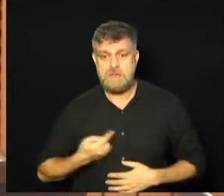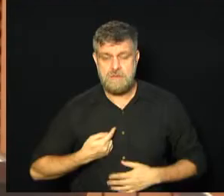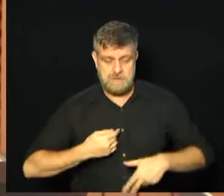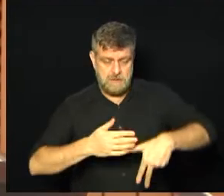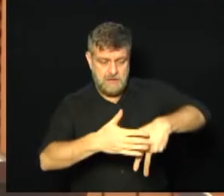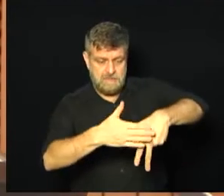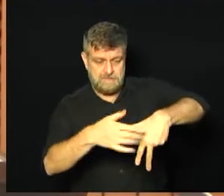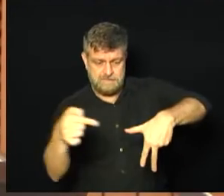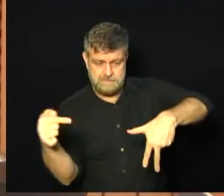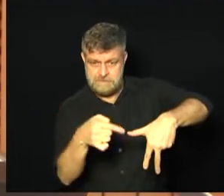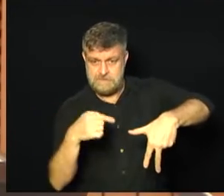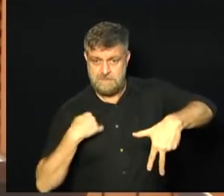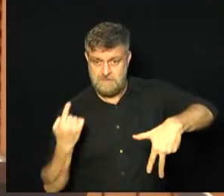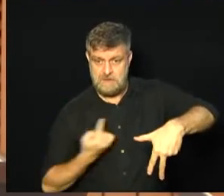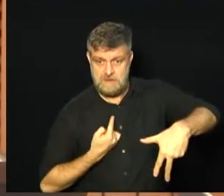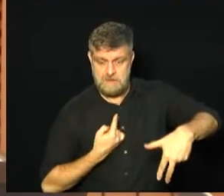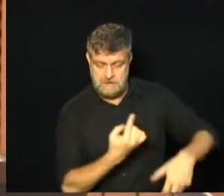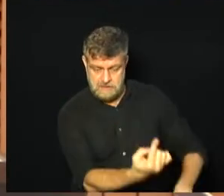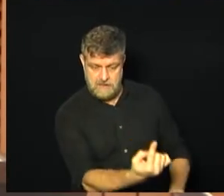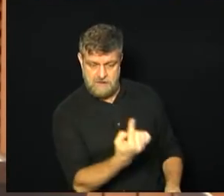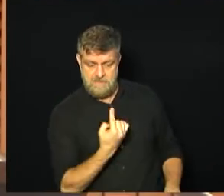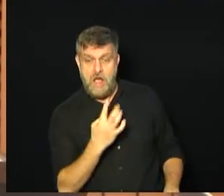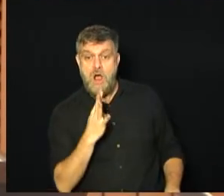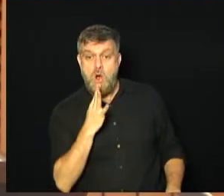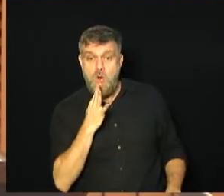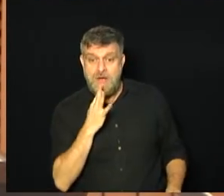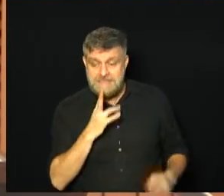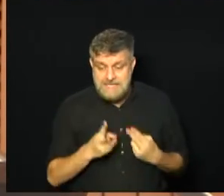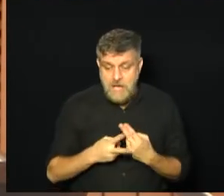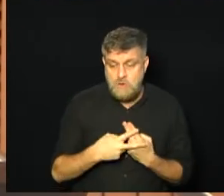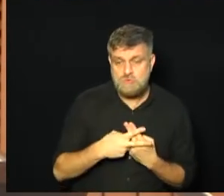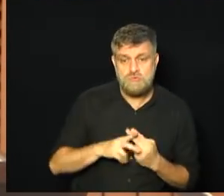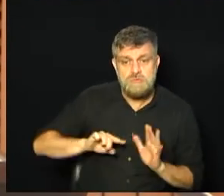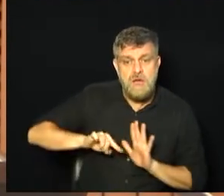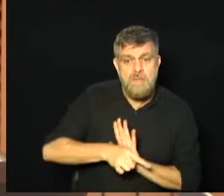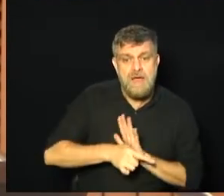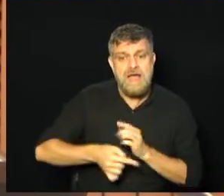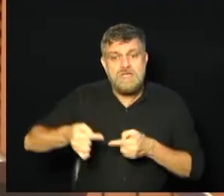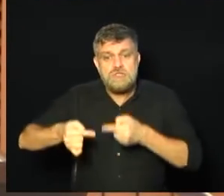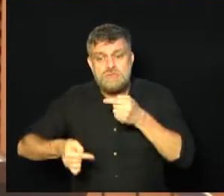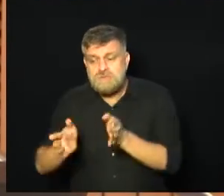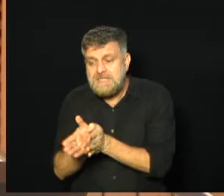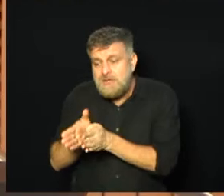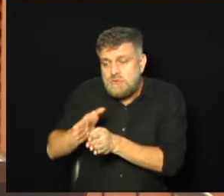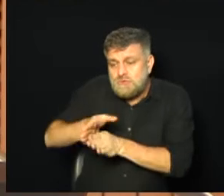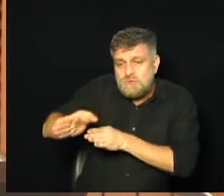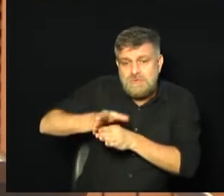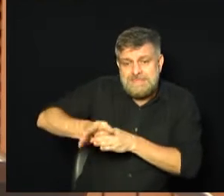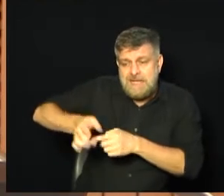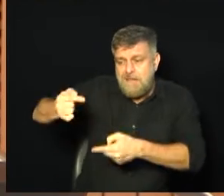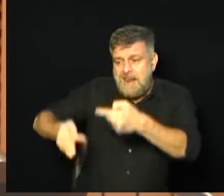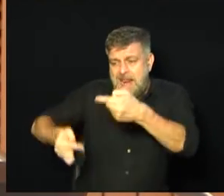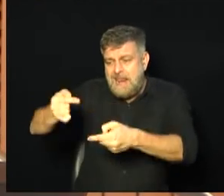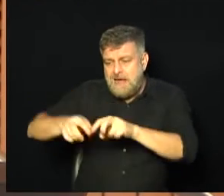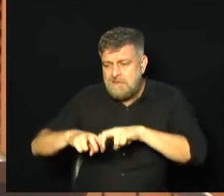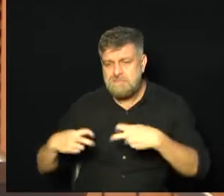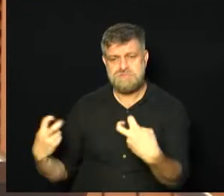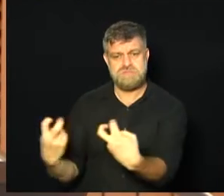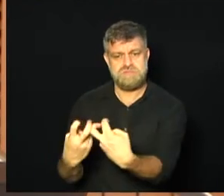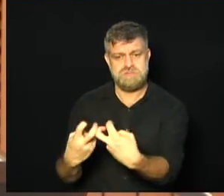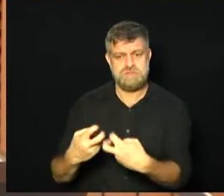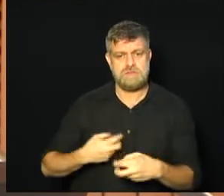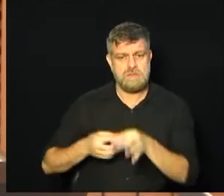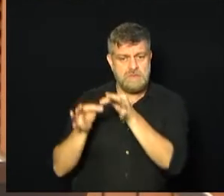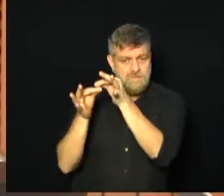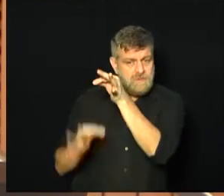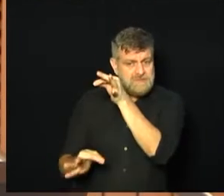usuários que nos procuram, conheçam um pouco mais disso, que a gente consiga fazer essa discussão nos conselhos. Então, assim, acho que não vou me